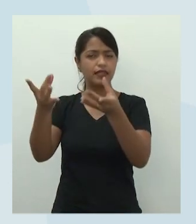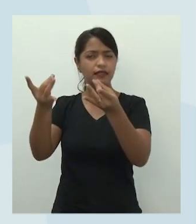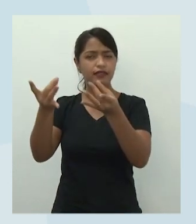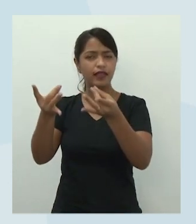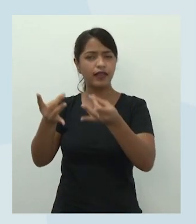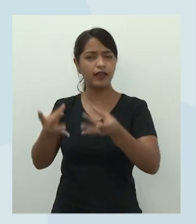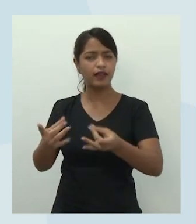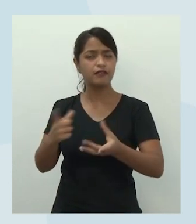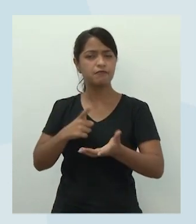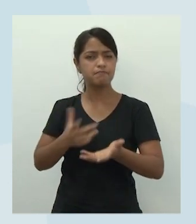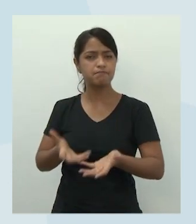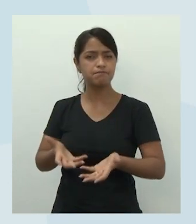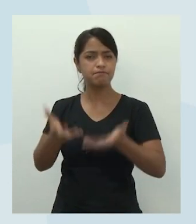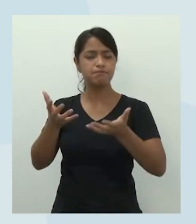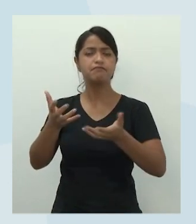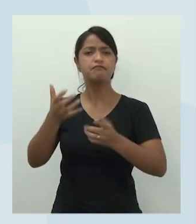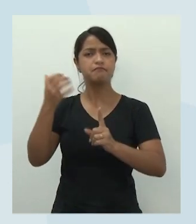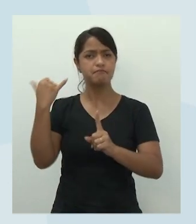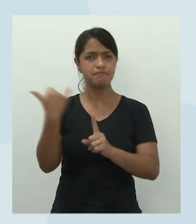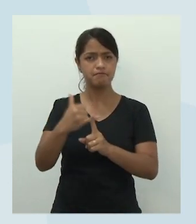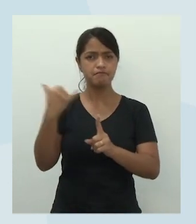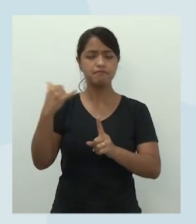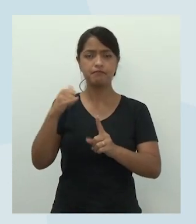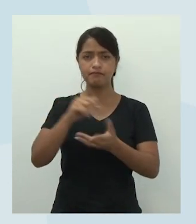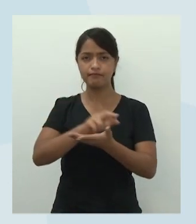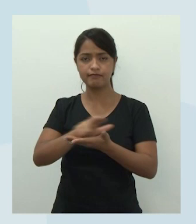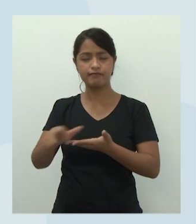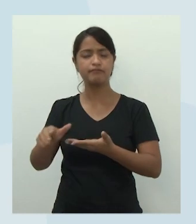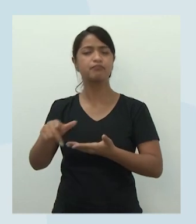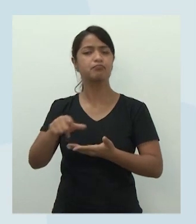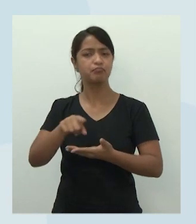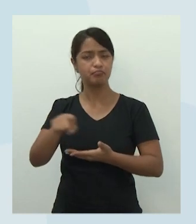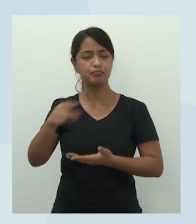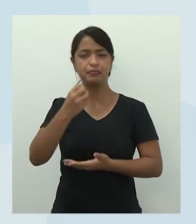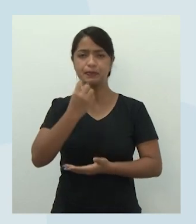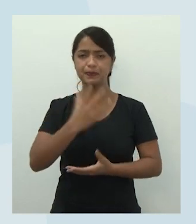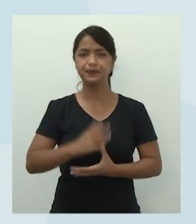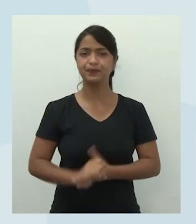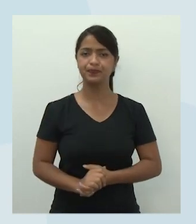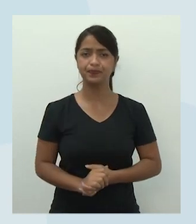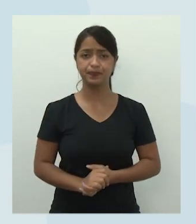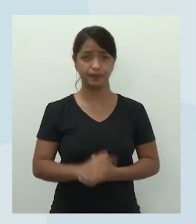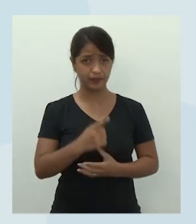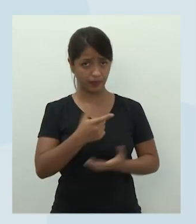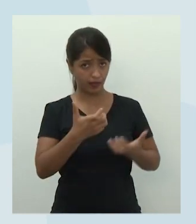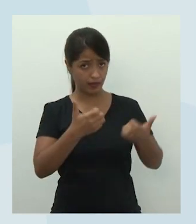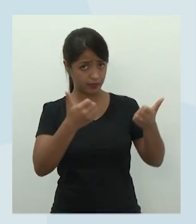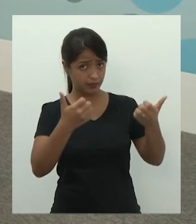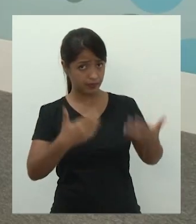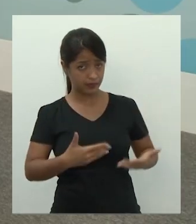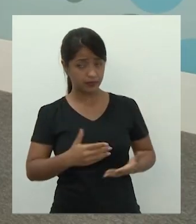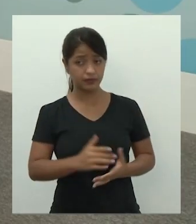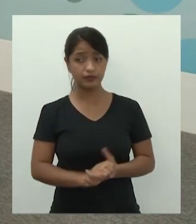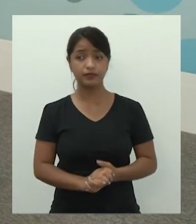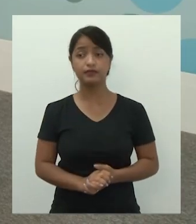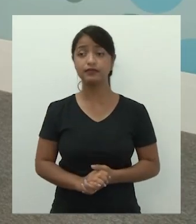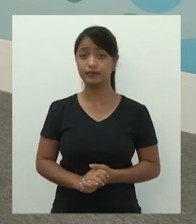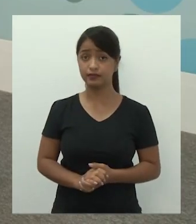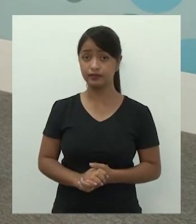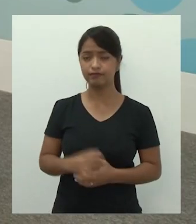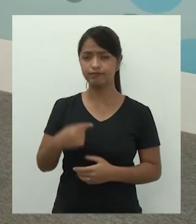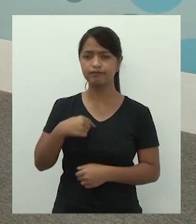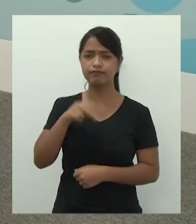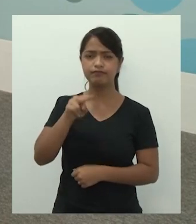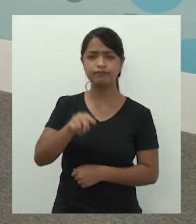o quanto esses metais eram muito bem trabalhados. Professora Janaína, quer comentar alguma coisa? Eu estava aqui